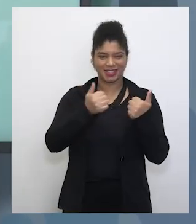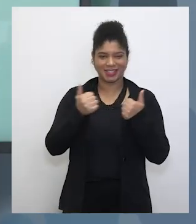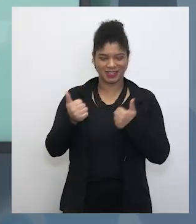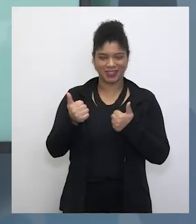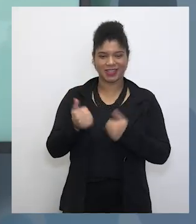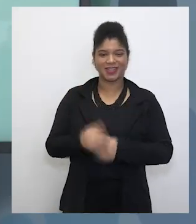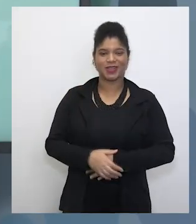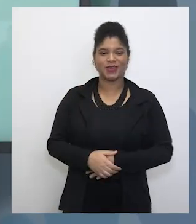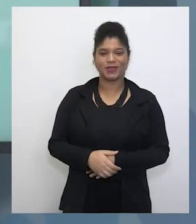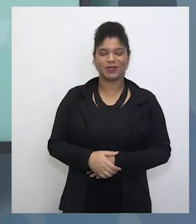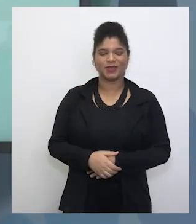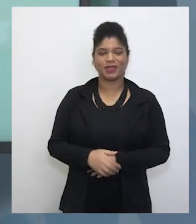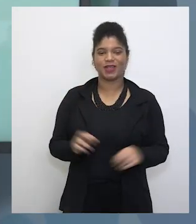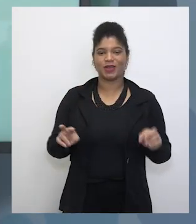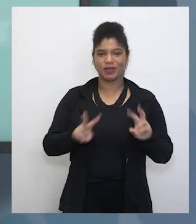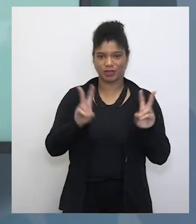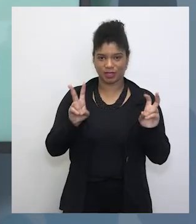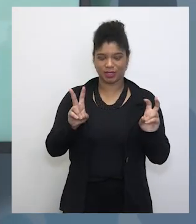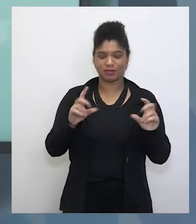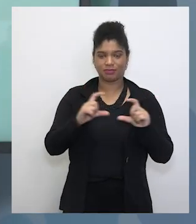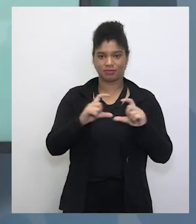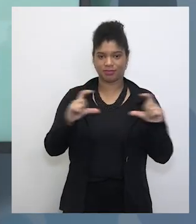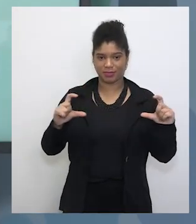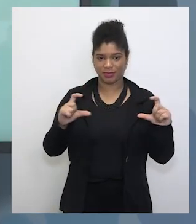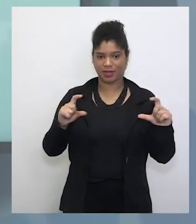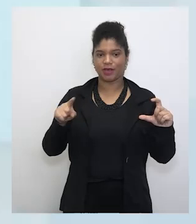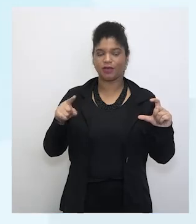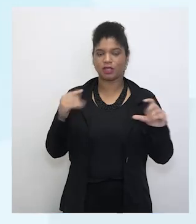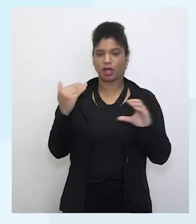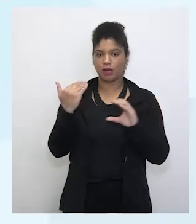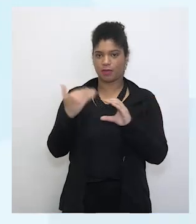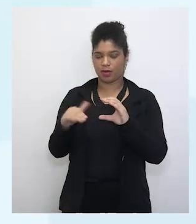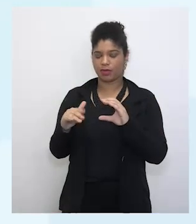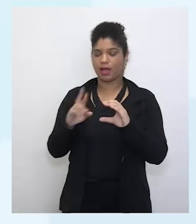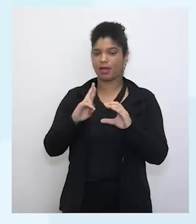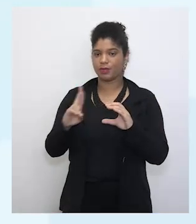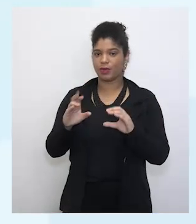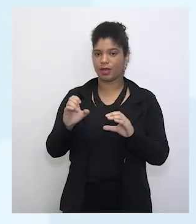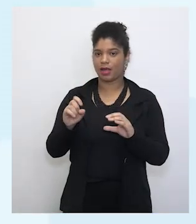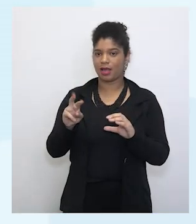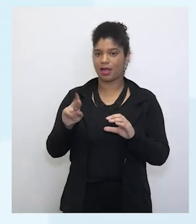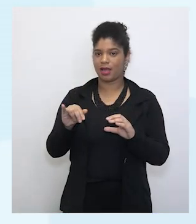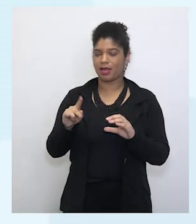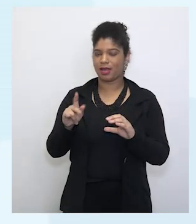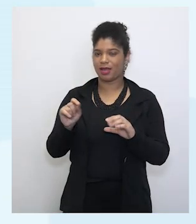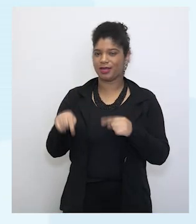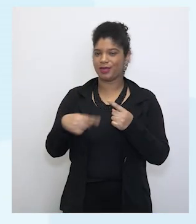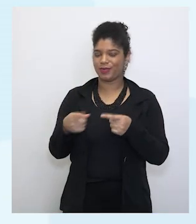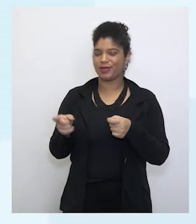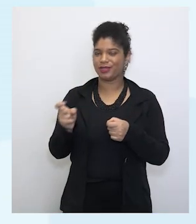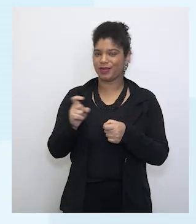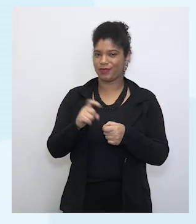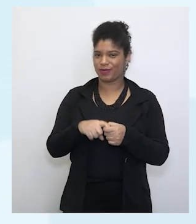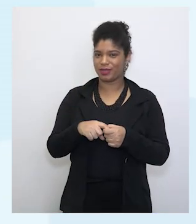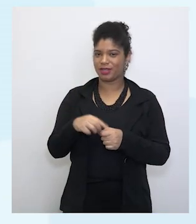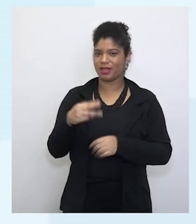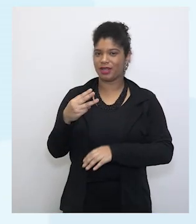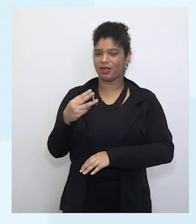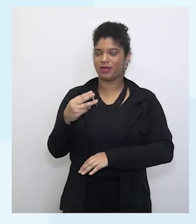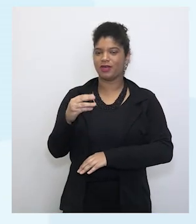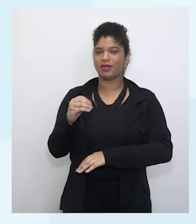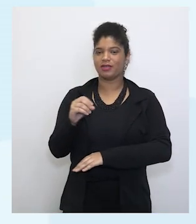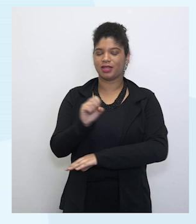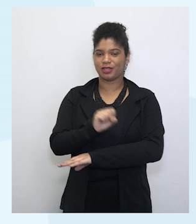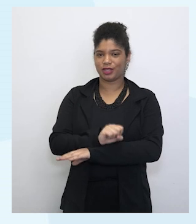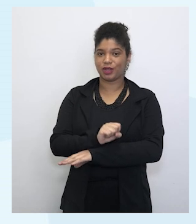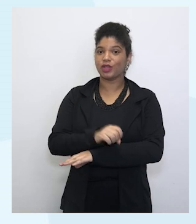Então, o título vai ficar na tela para vocês e vocês vão mandar a resposta para a Erika, que daqui a pouco a gente volta, mais 30 segundinhos,